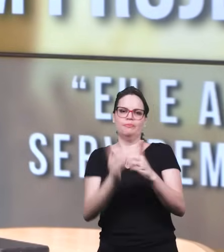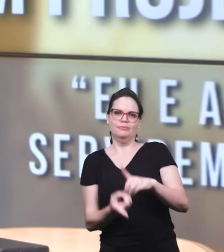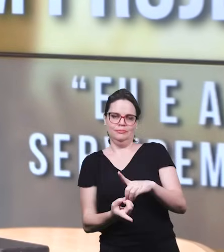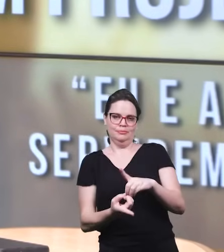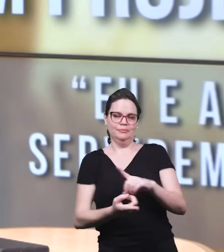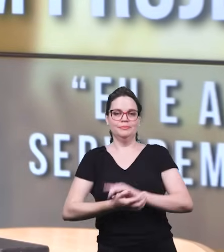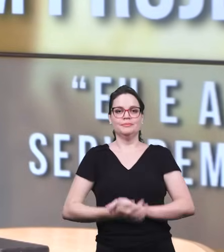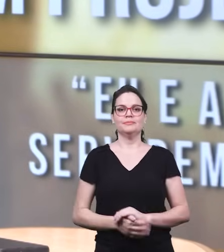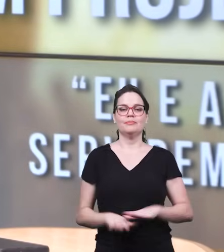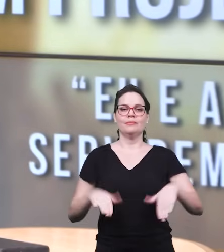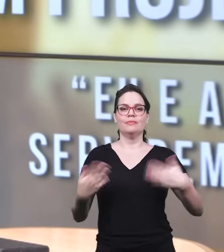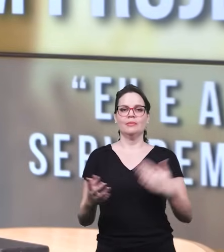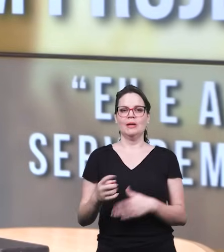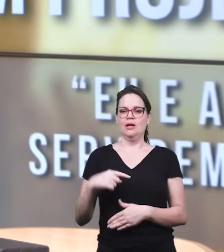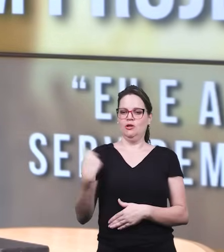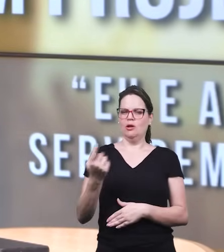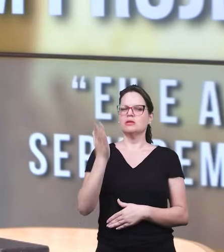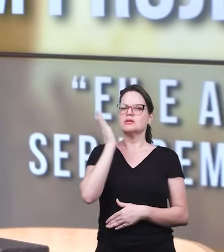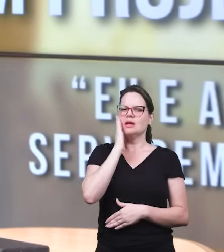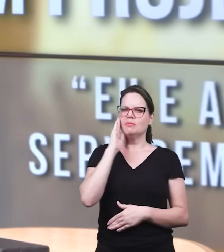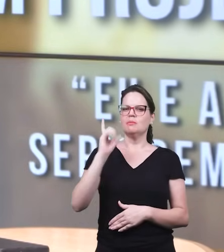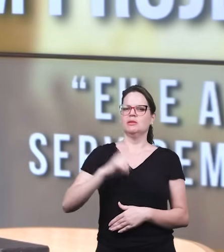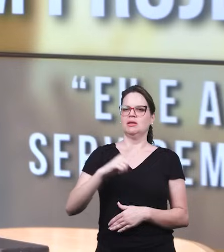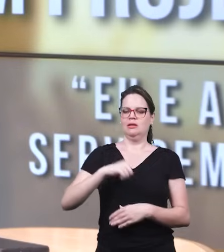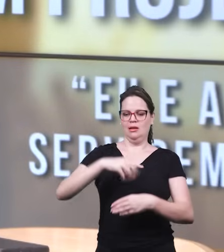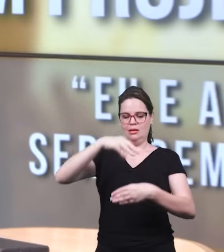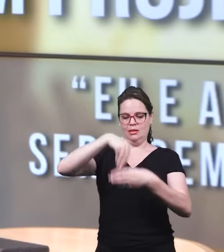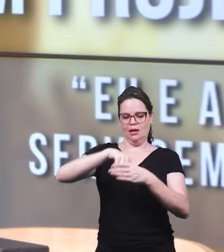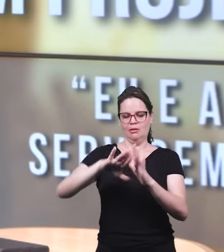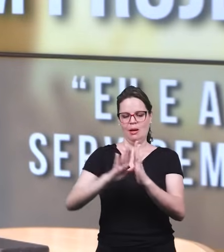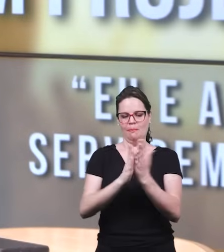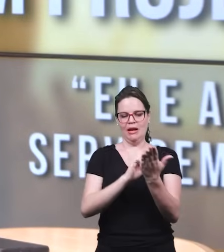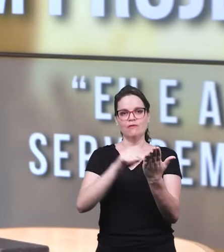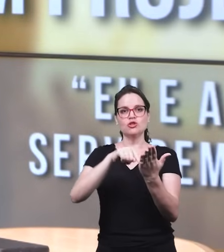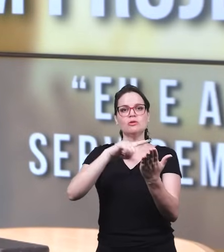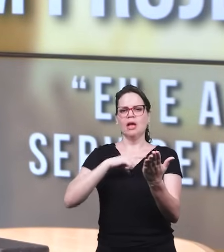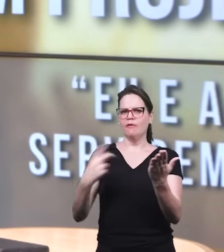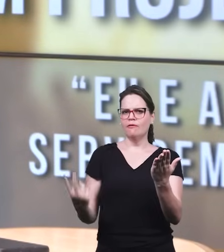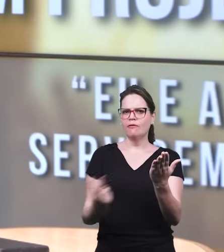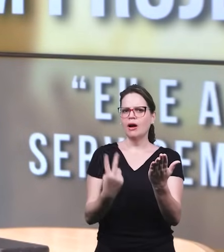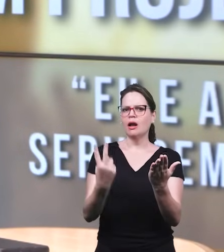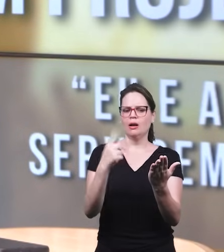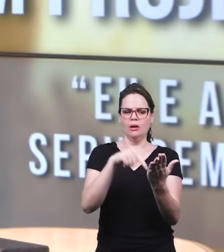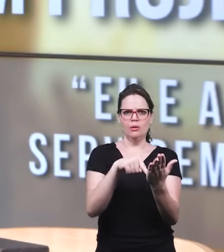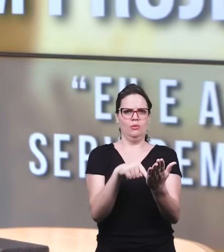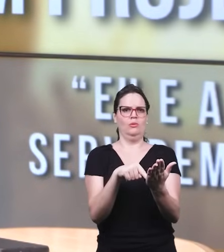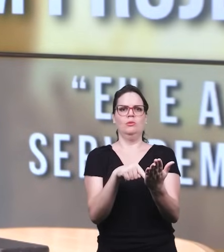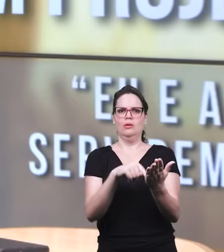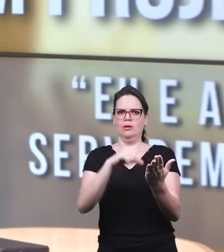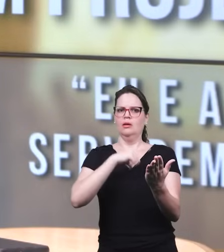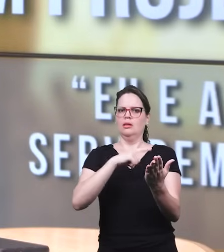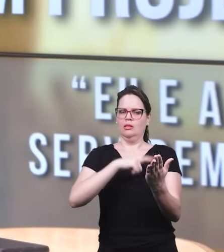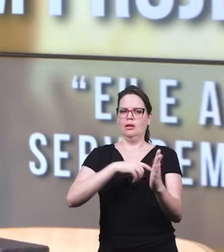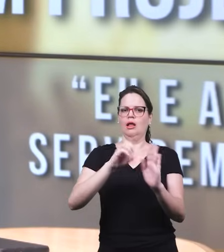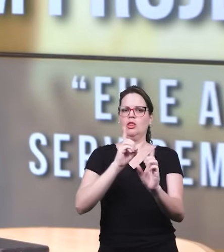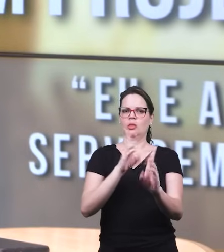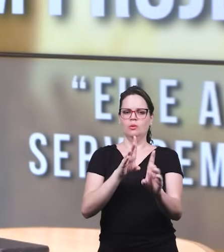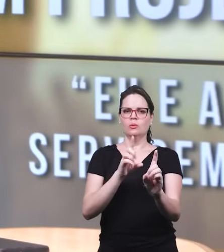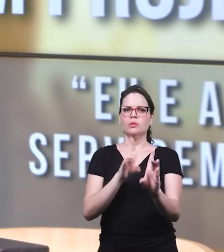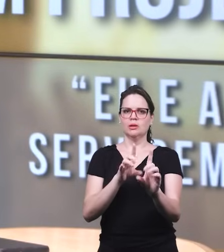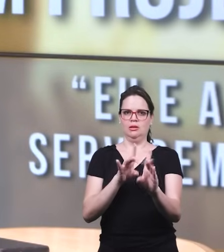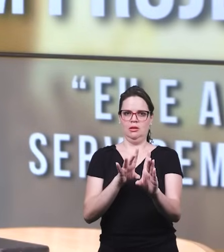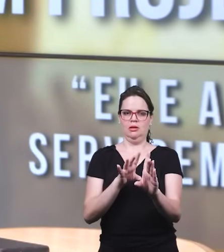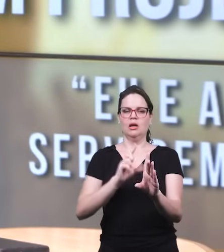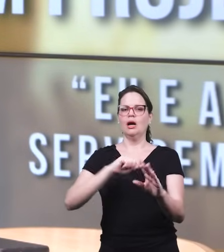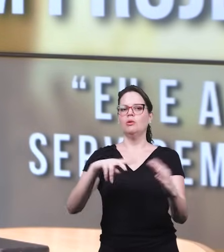nós examinamos os valores da palavra, nós vemos o quê? Que esses valores que o mundo está tentando trazer,